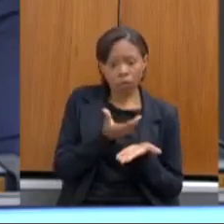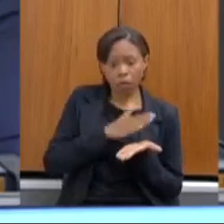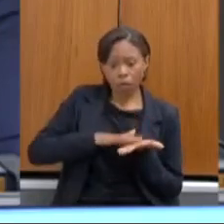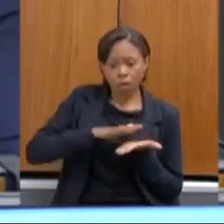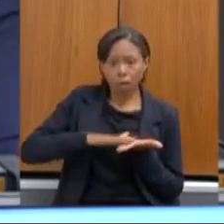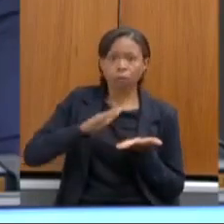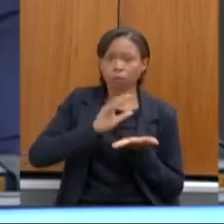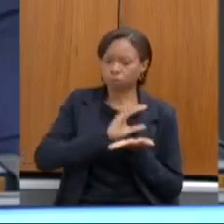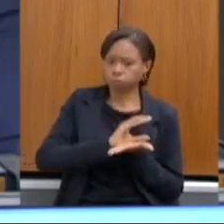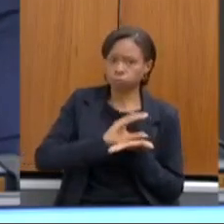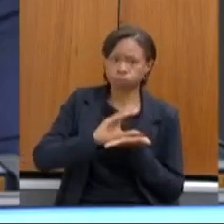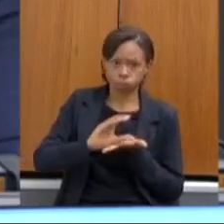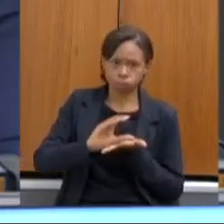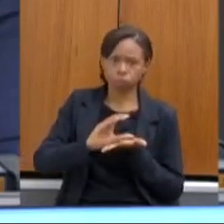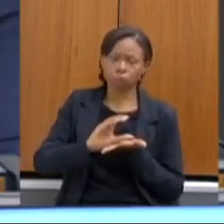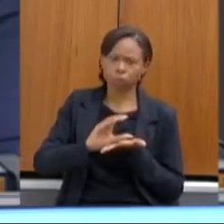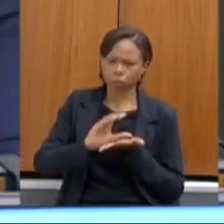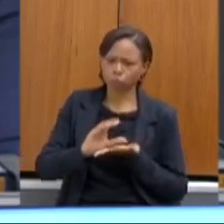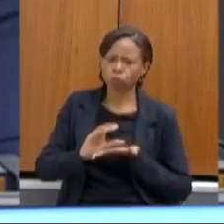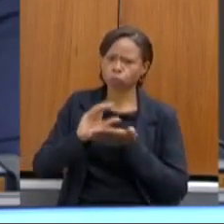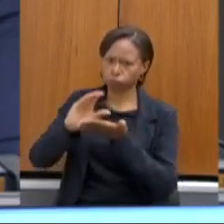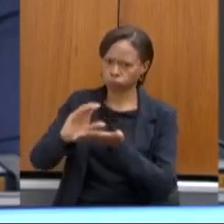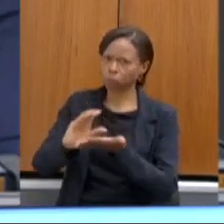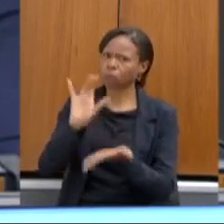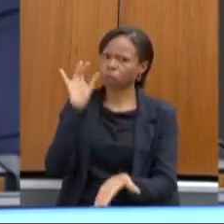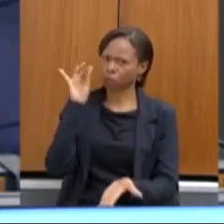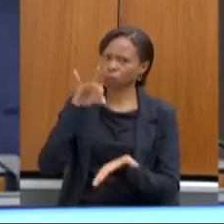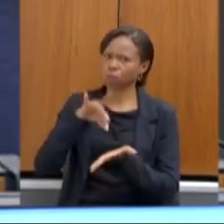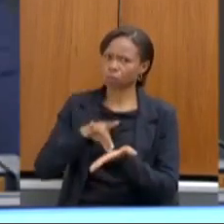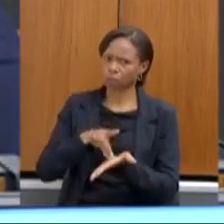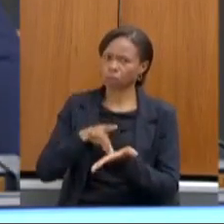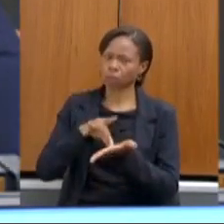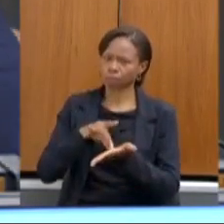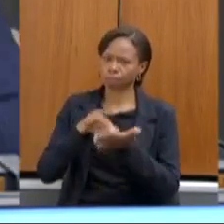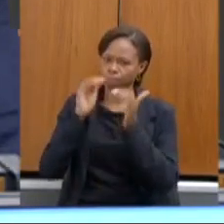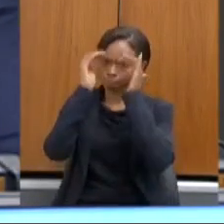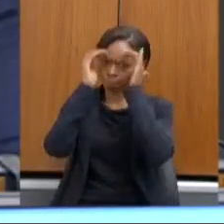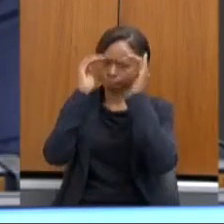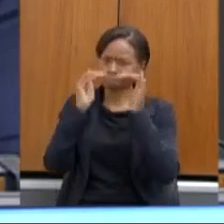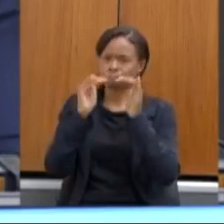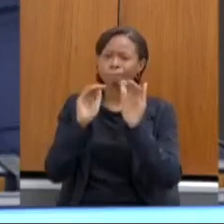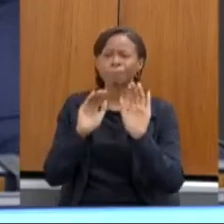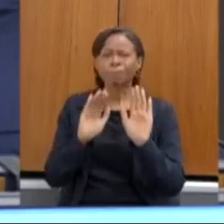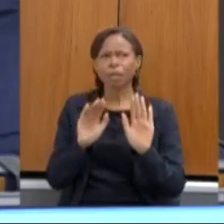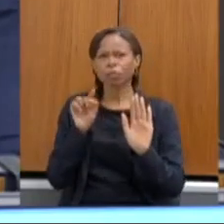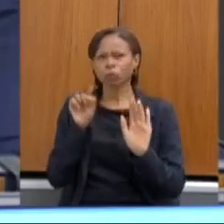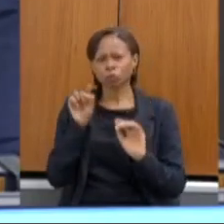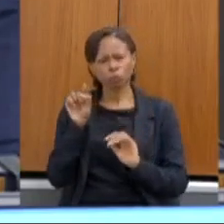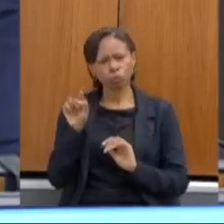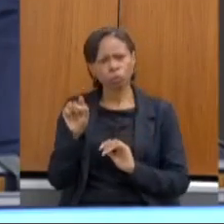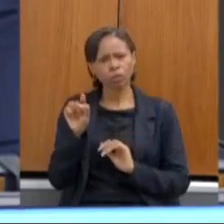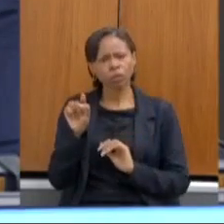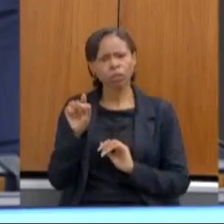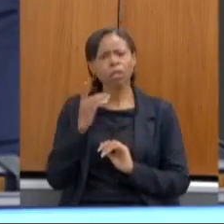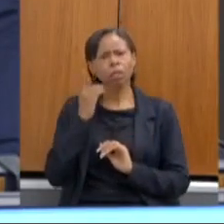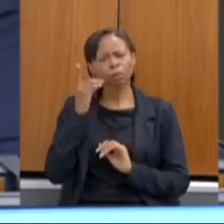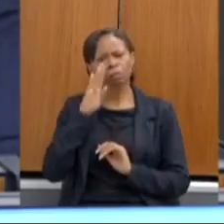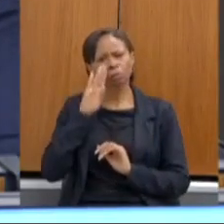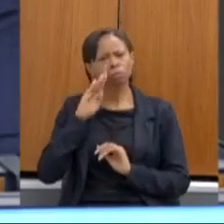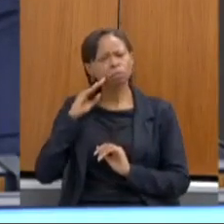ser realmente um raras ver agora é eu acho que a sua fala de